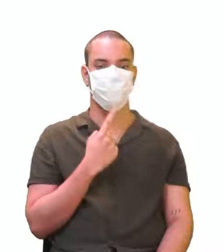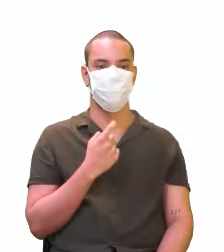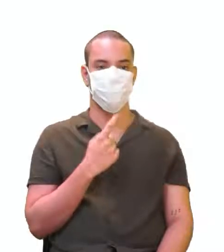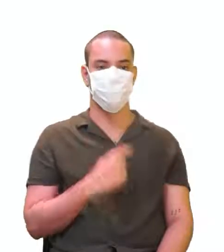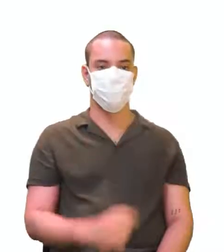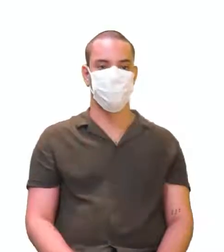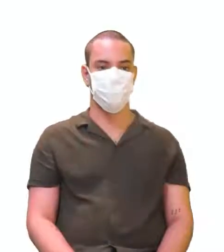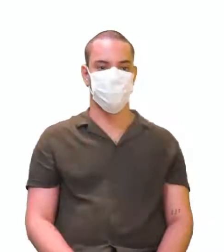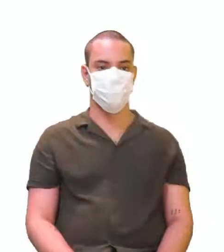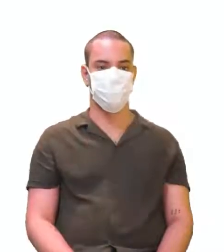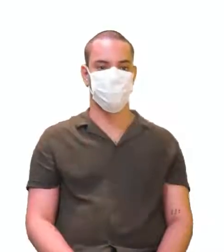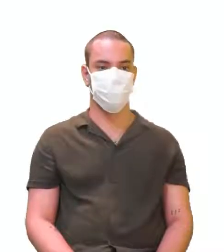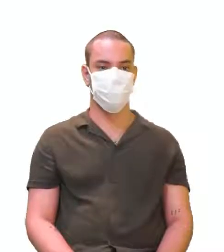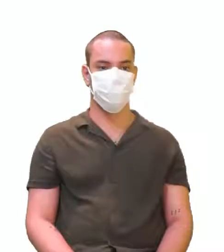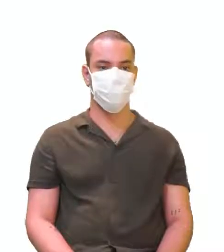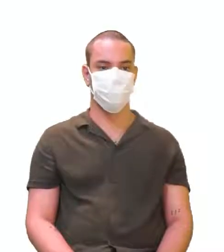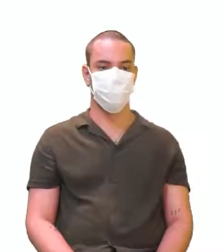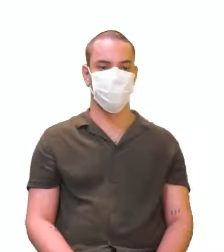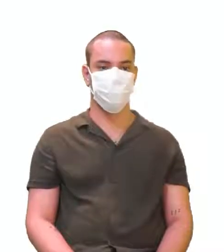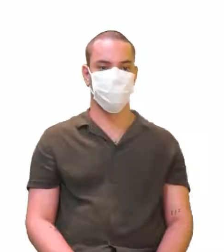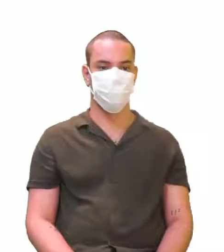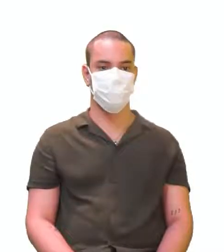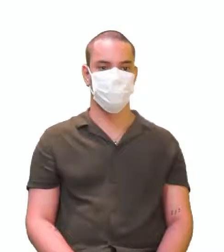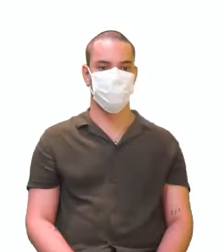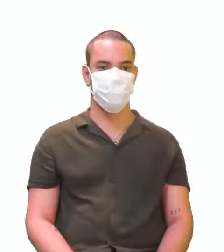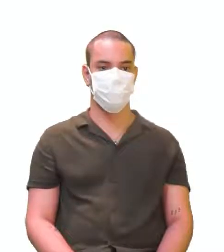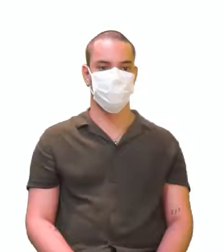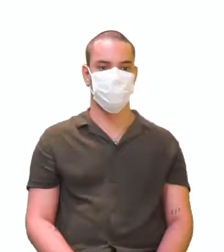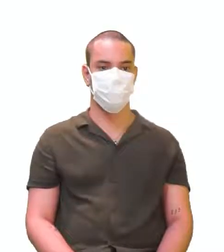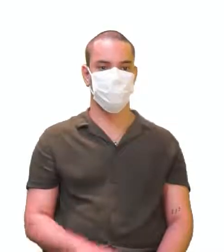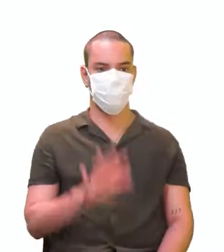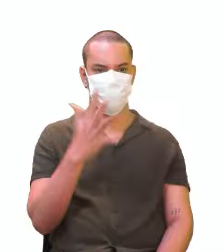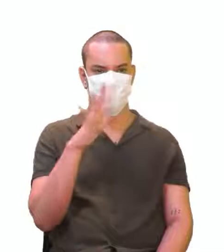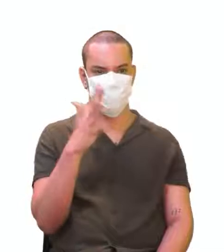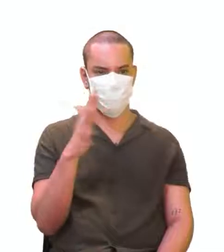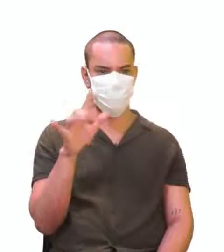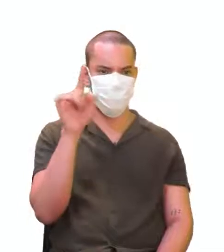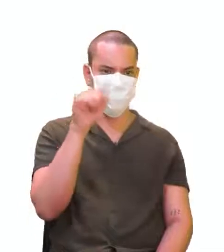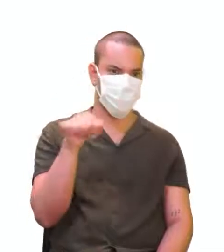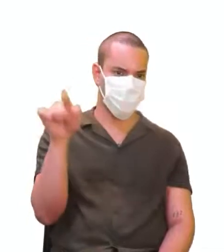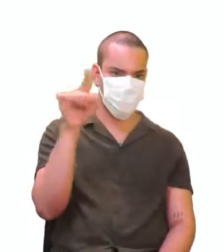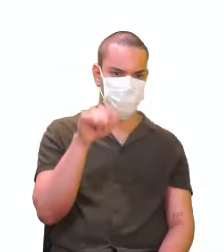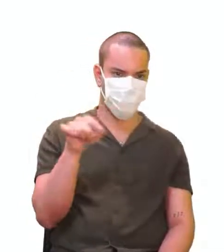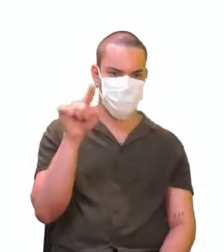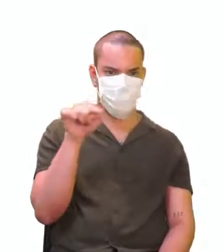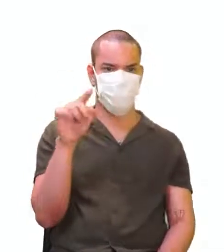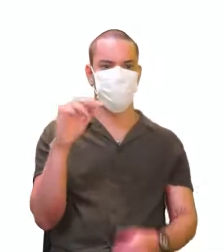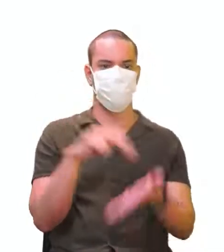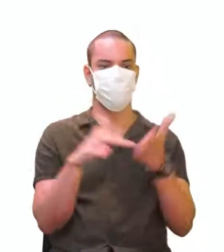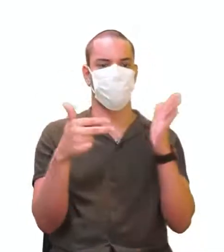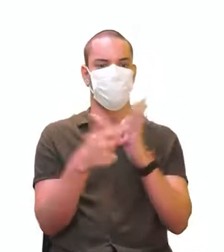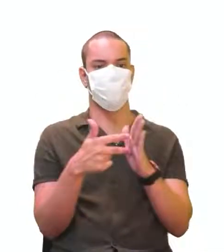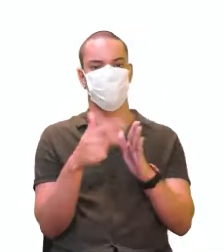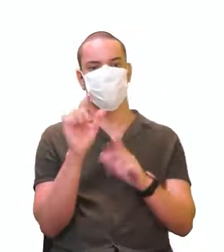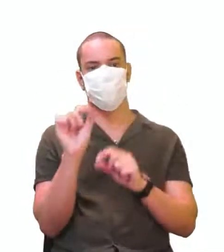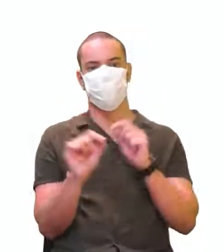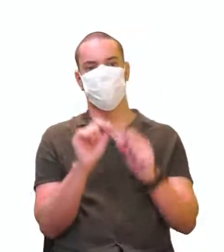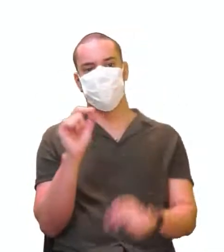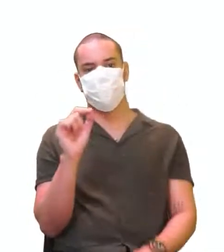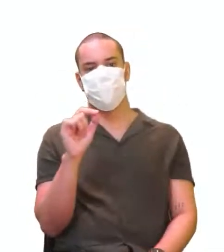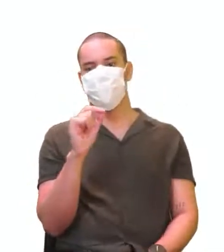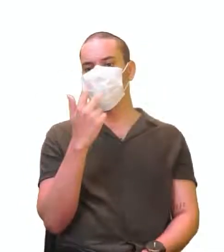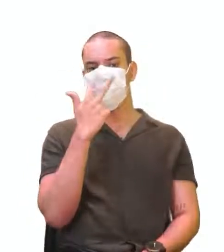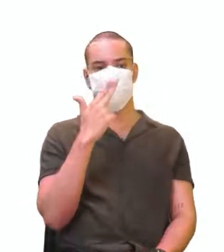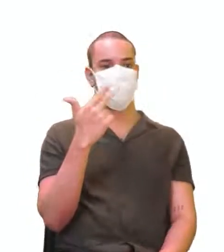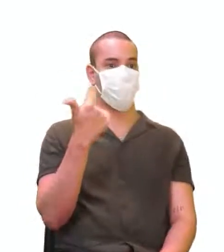Um vermelhinho e um tipo rachuradozinho, tá? Que representa o 0, como